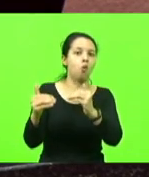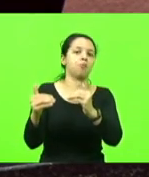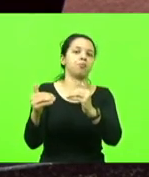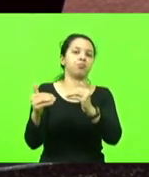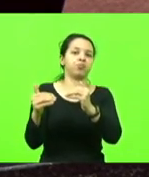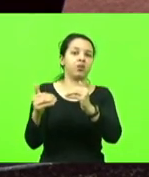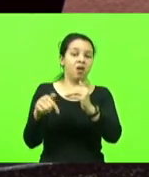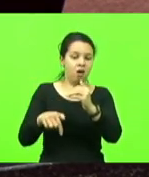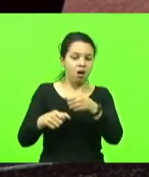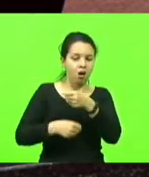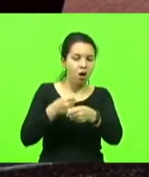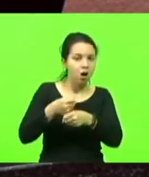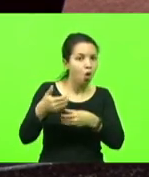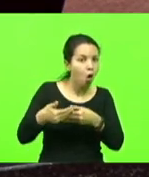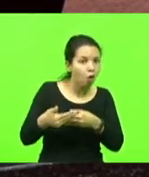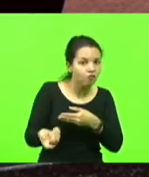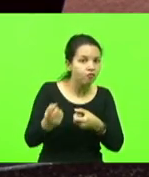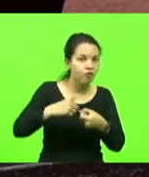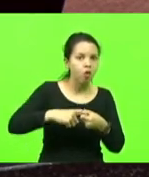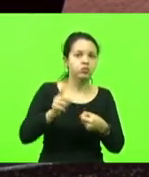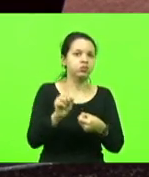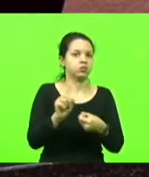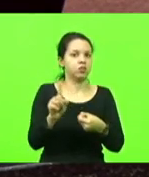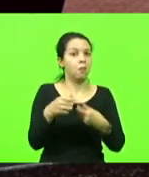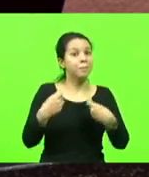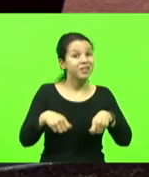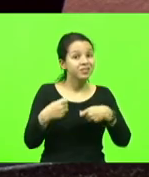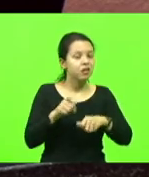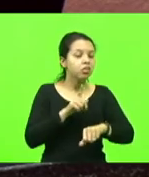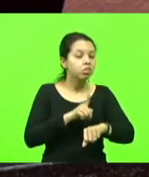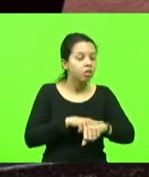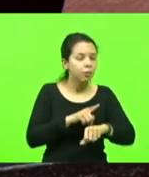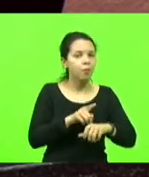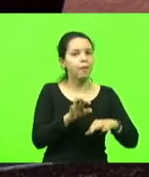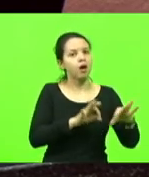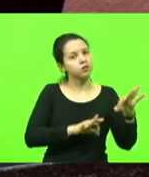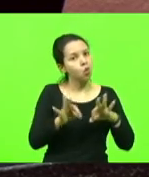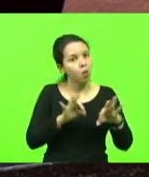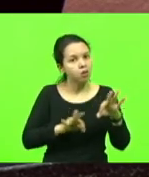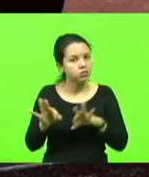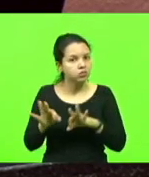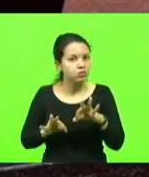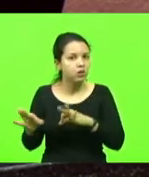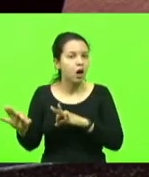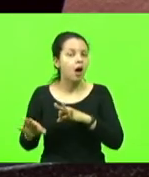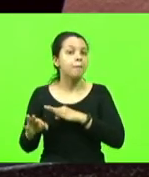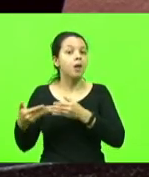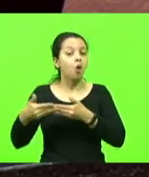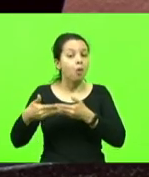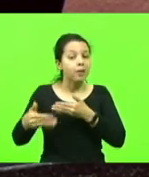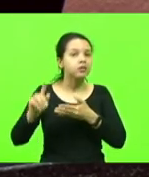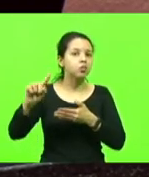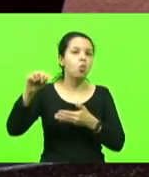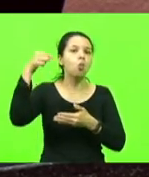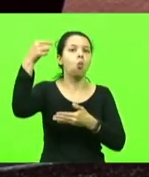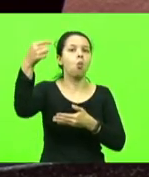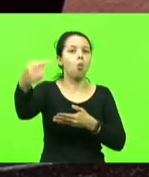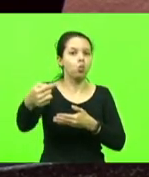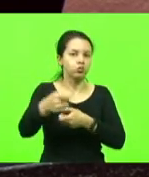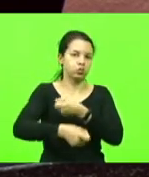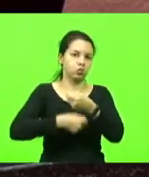precisar de um tempo para se organizar, para dar início só no ano que vem. Mas